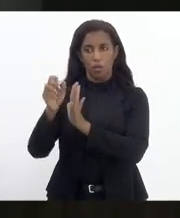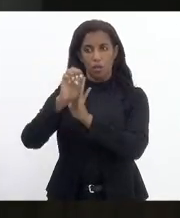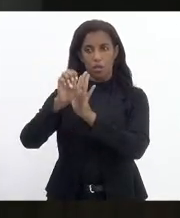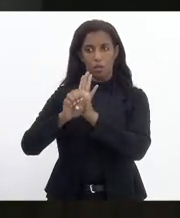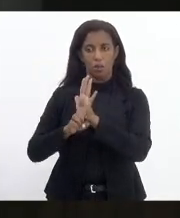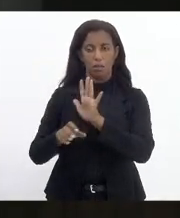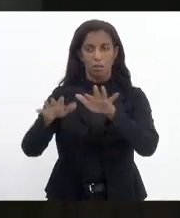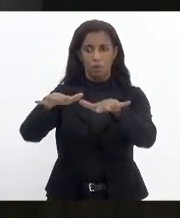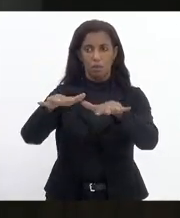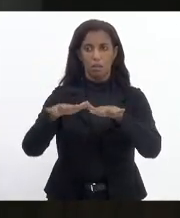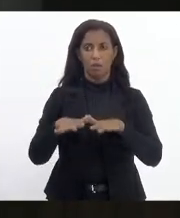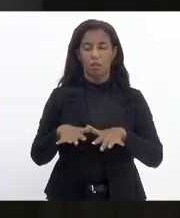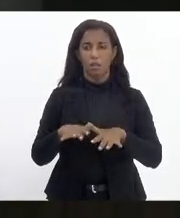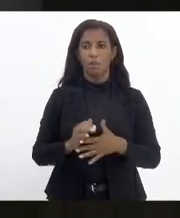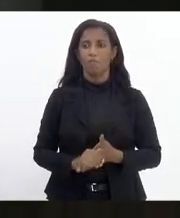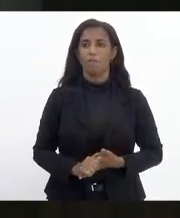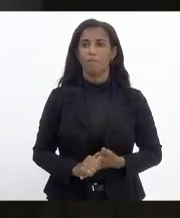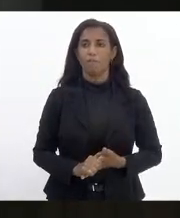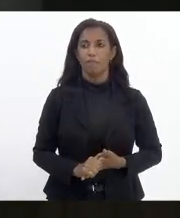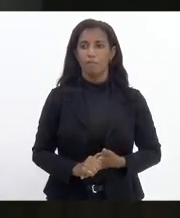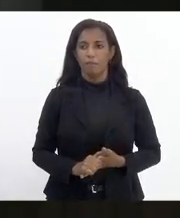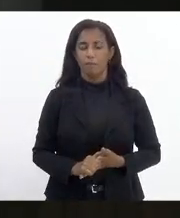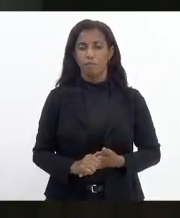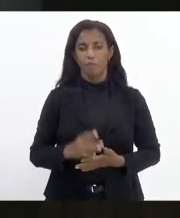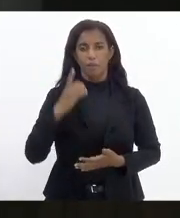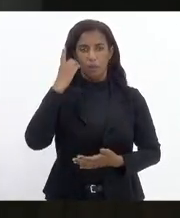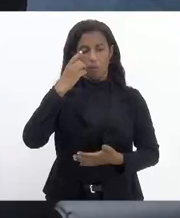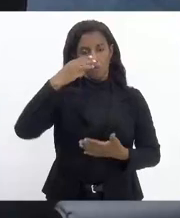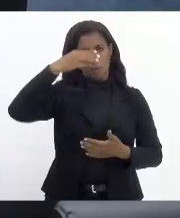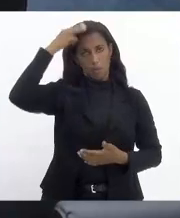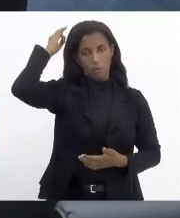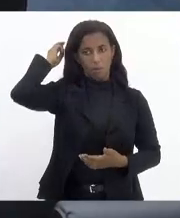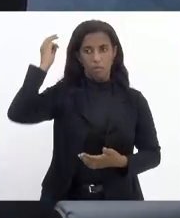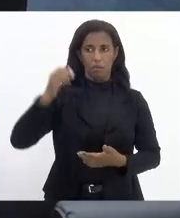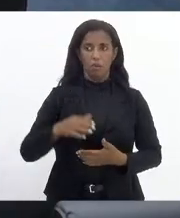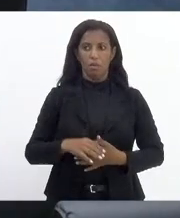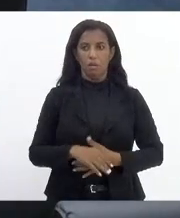plenário. Permite parecer pela Comissão de Constituição e Justiça, deputado Márcio Pacheco.